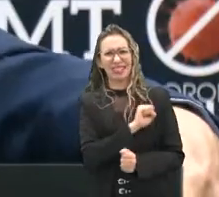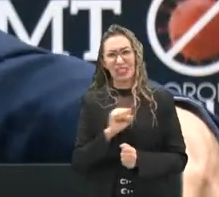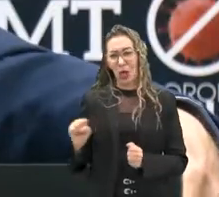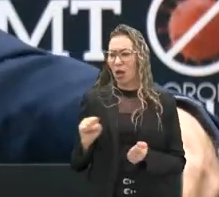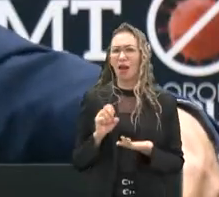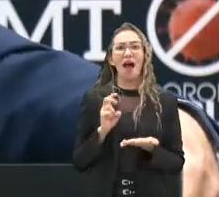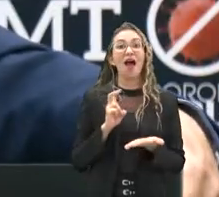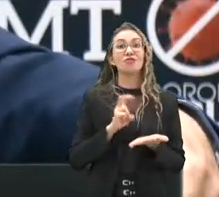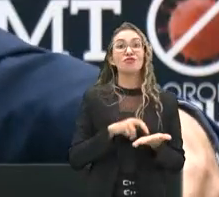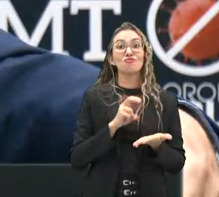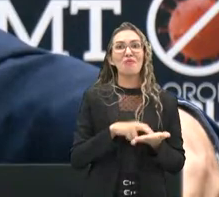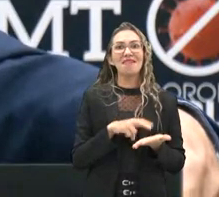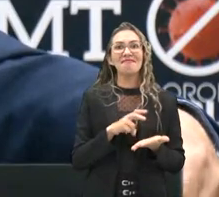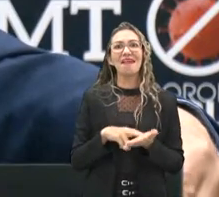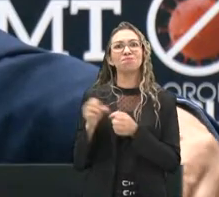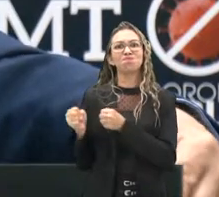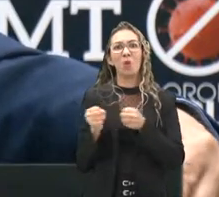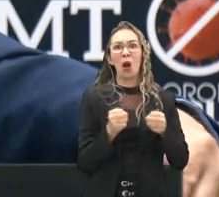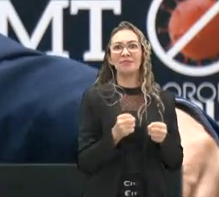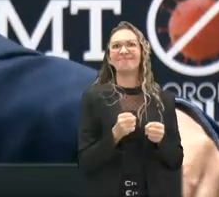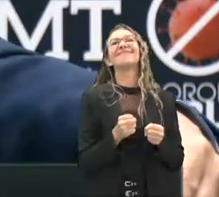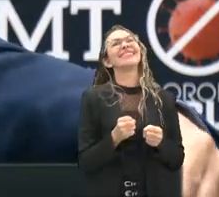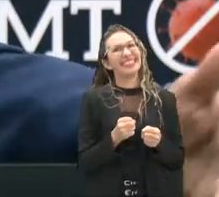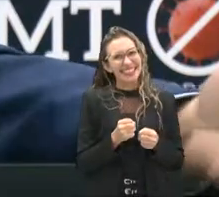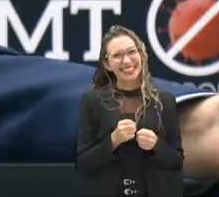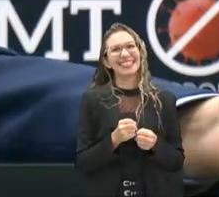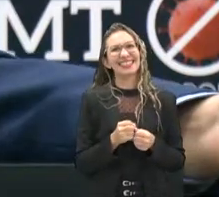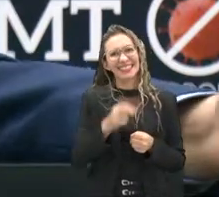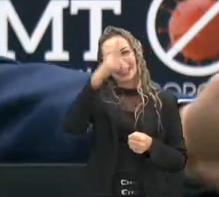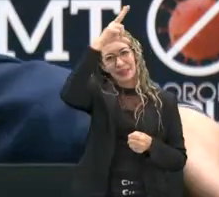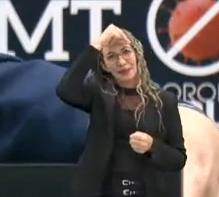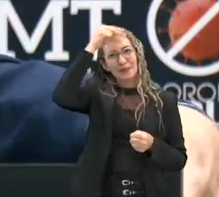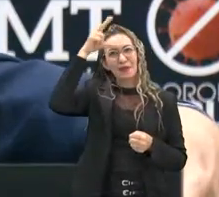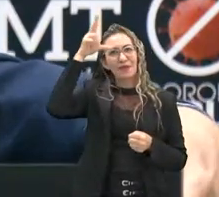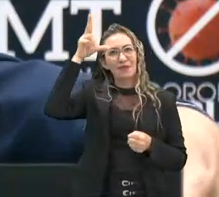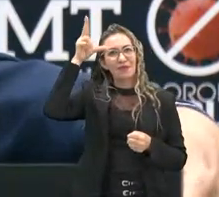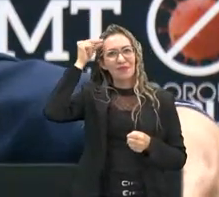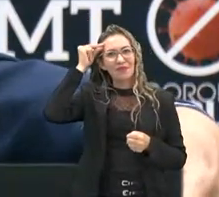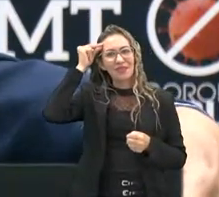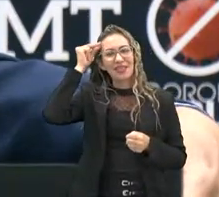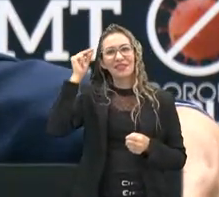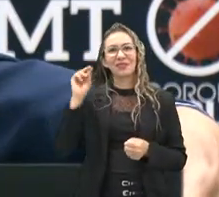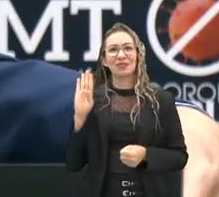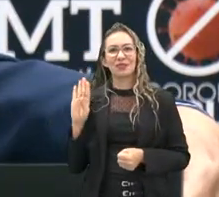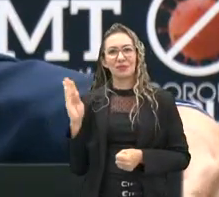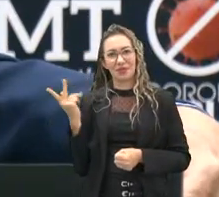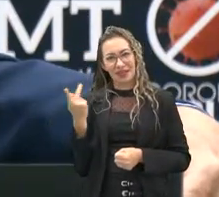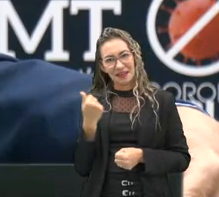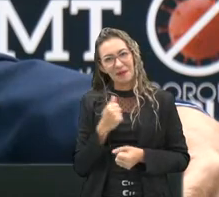tomou posse, virou prefeito de BH. E nós sabemos até onde chegou Juscelino Kubitschek.